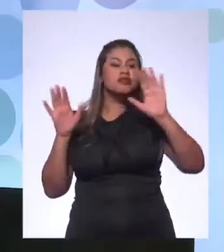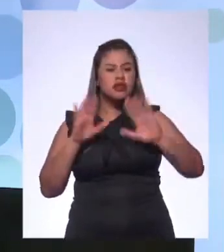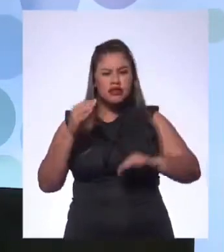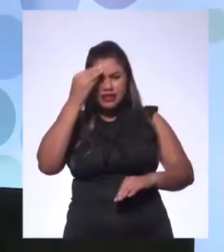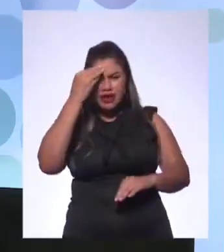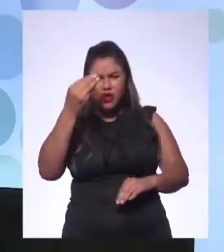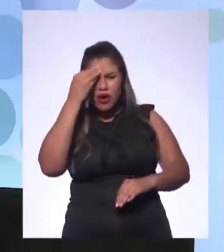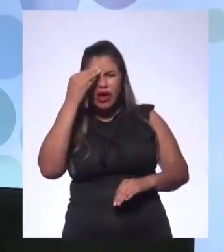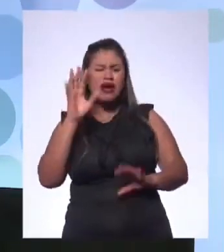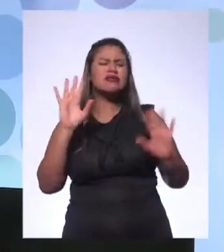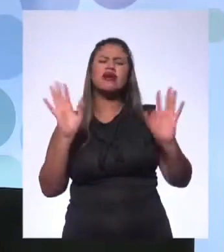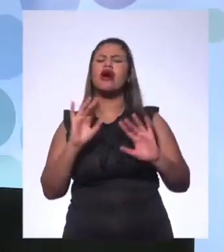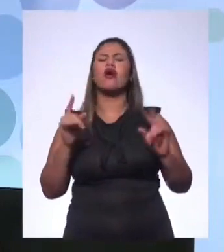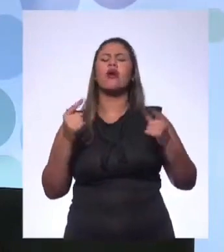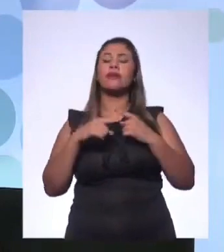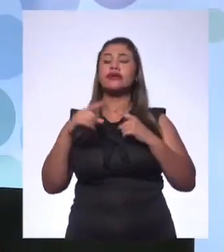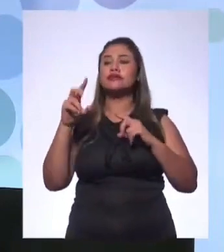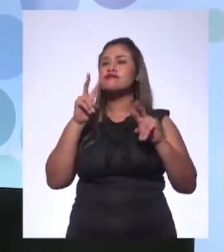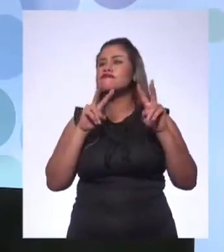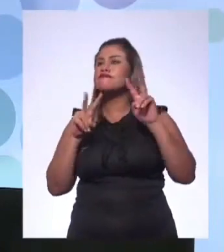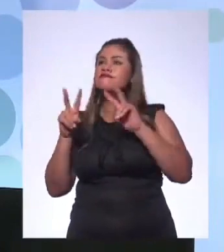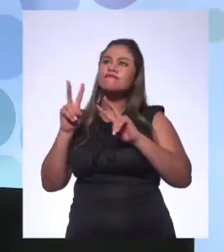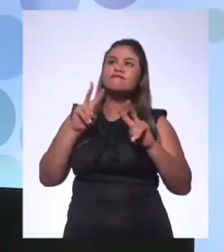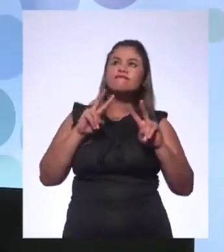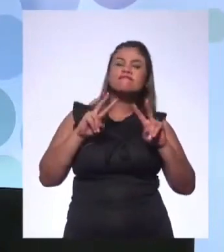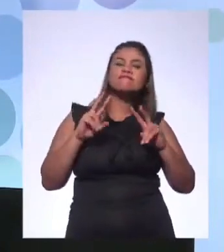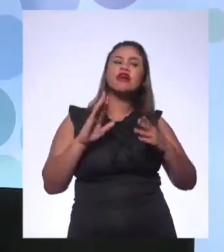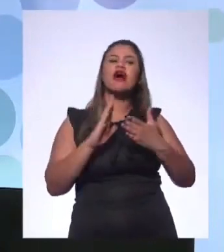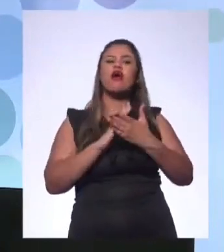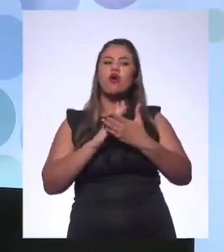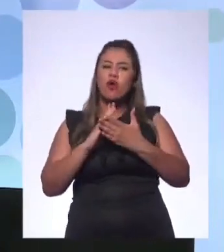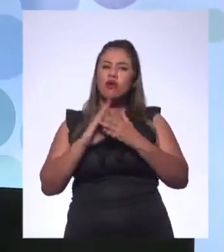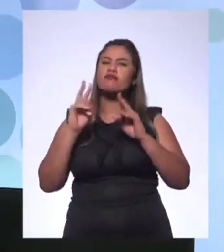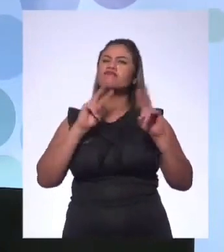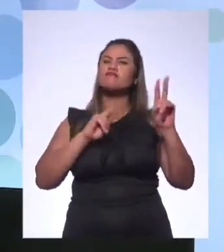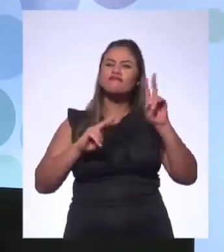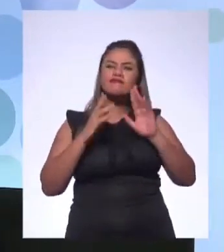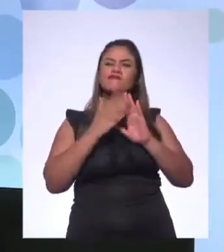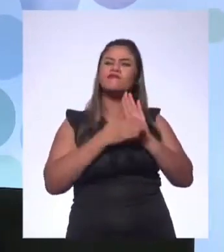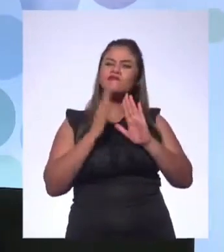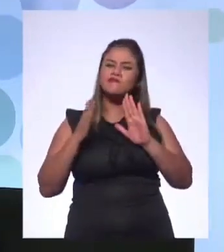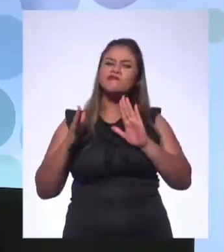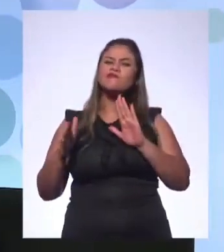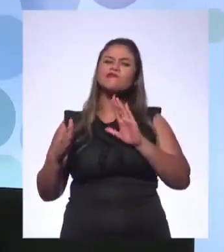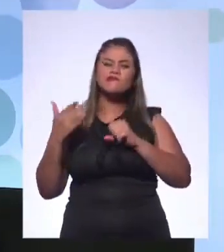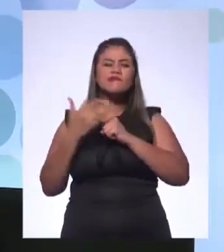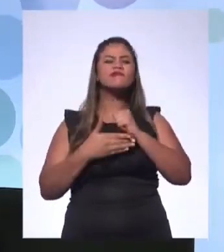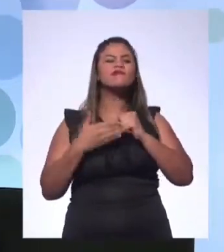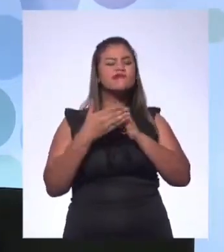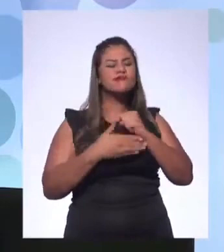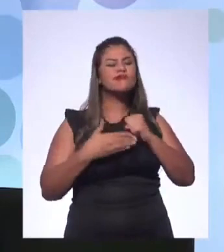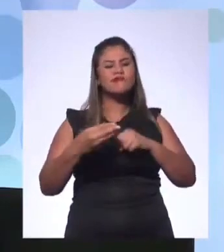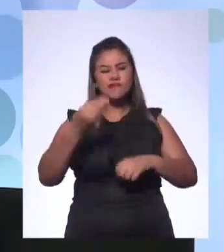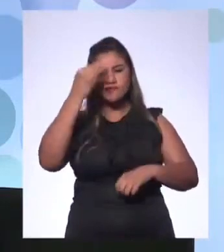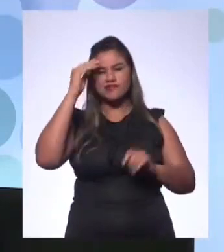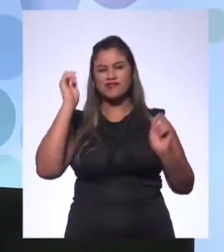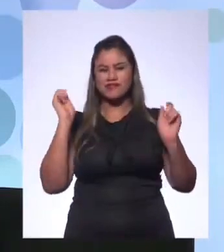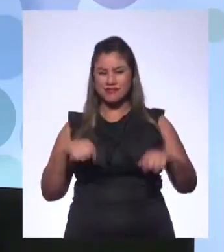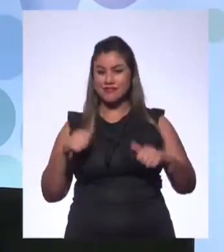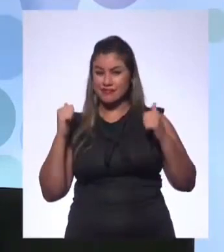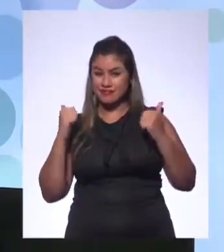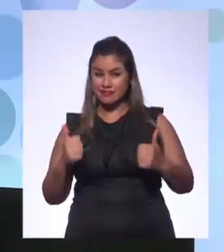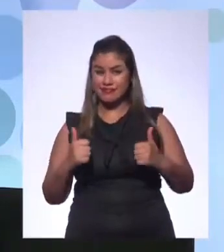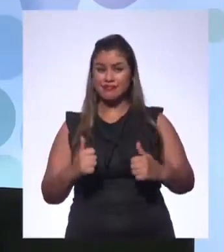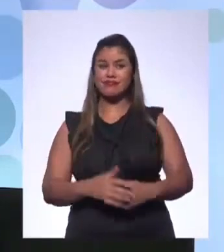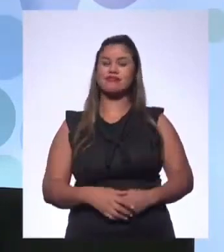ter essa tem que observar, tem coisas que você tem que observar, tem que organizar e tem que estruturar para você poder gravar na cuca aqui,